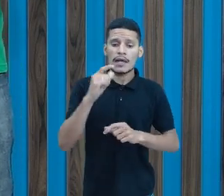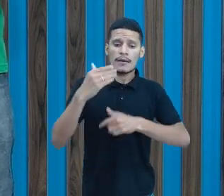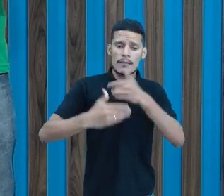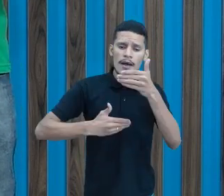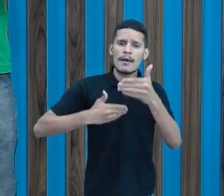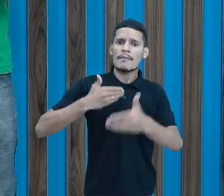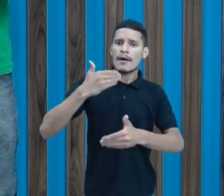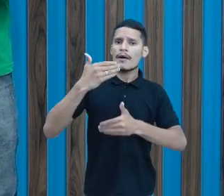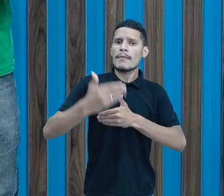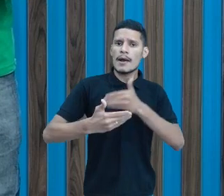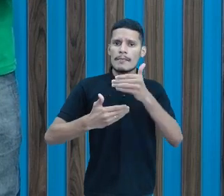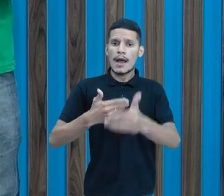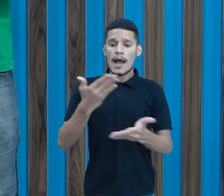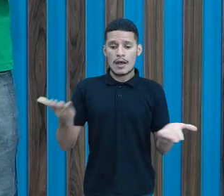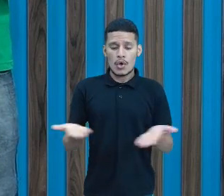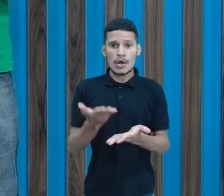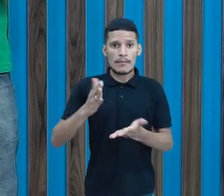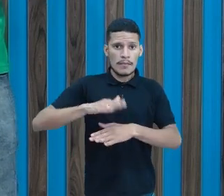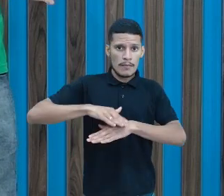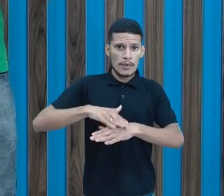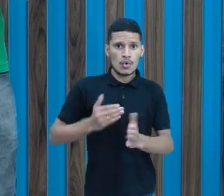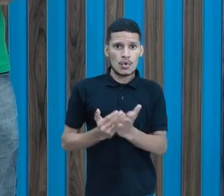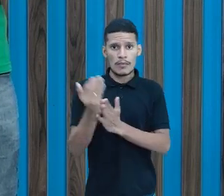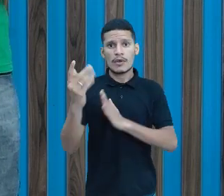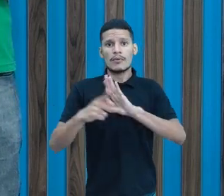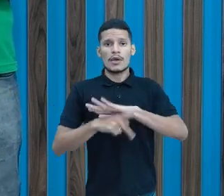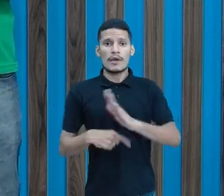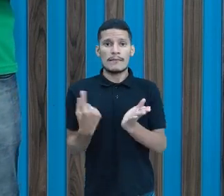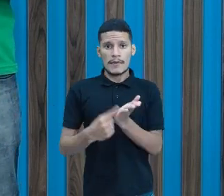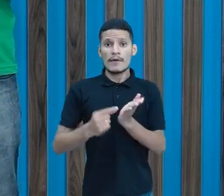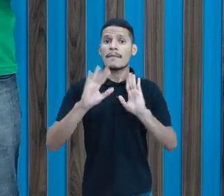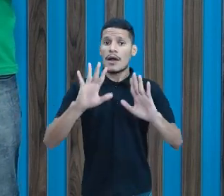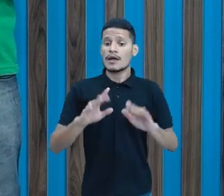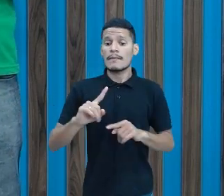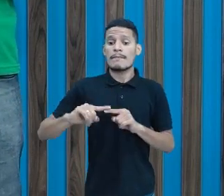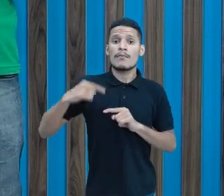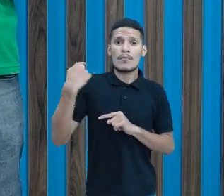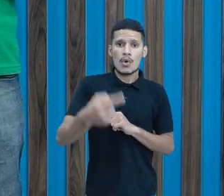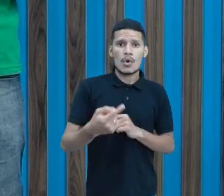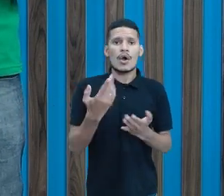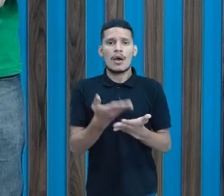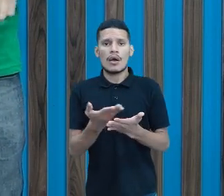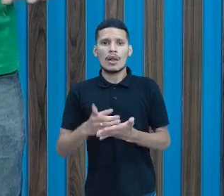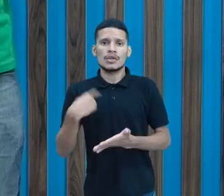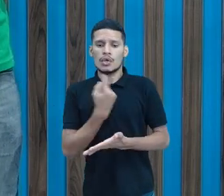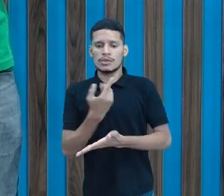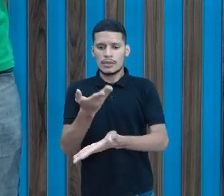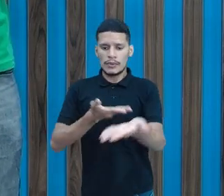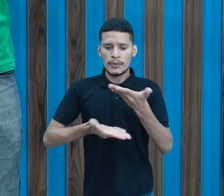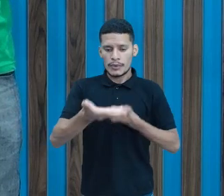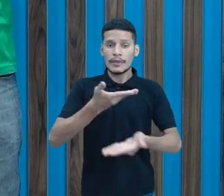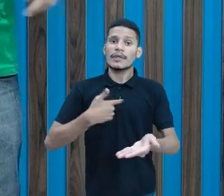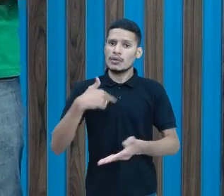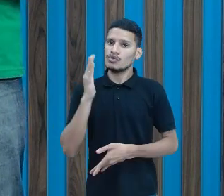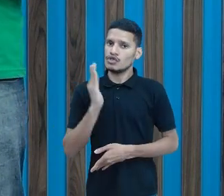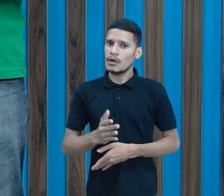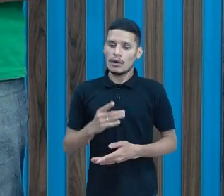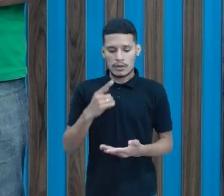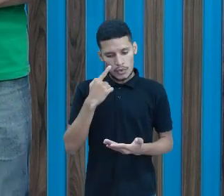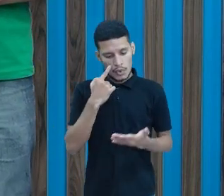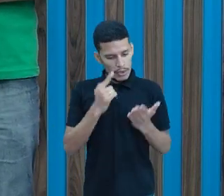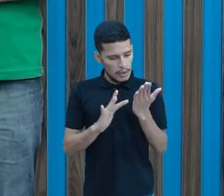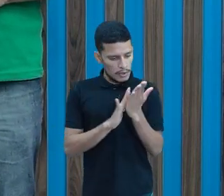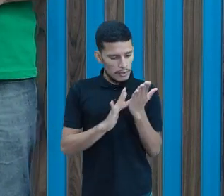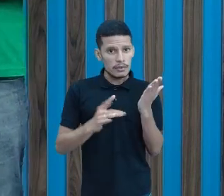nesse momento inicial, mas nas próximas aulas a gente já vai poder interagir melhor. Estou com o meu aqui aberto, daqui a pouco eu vou